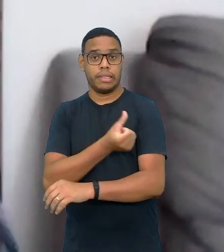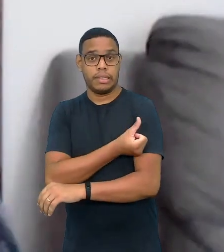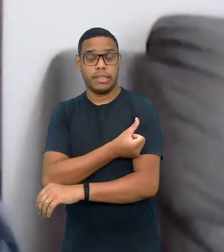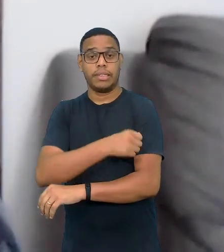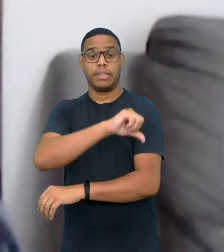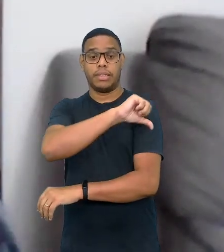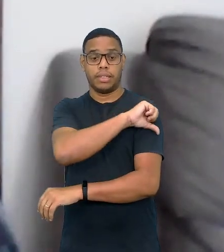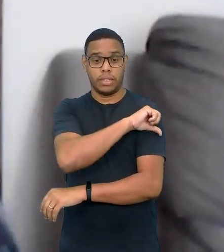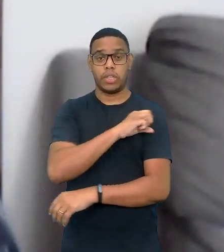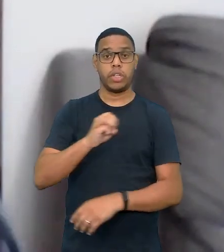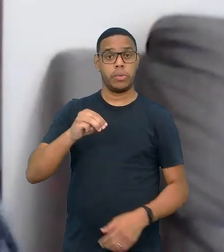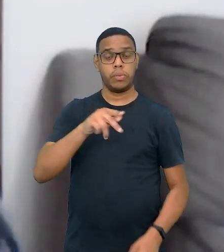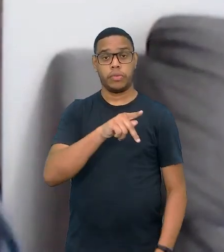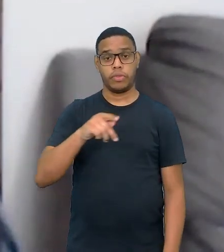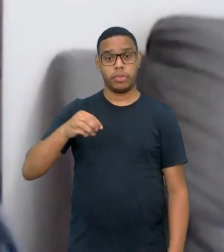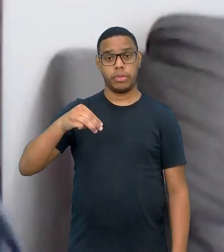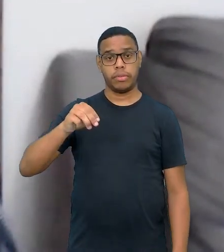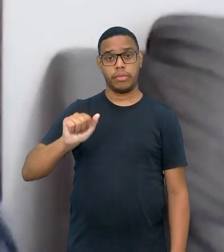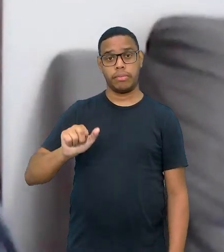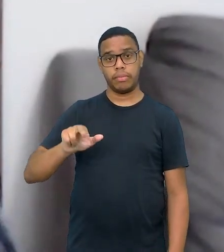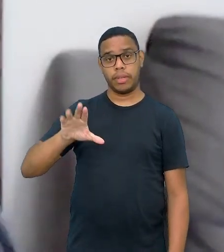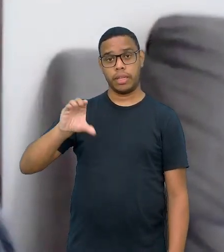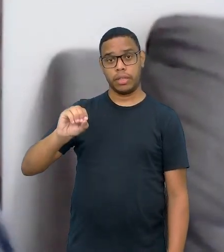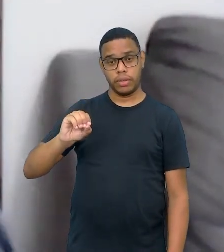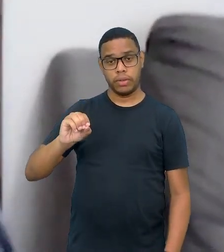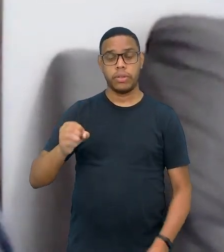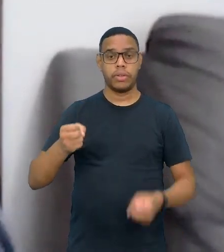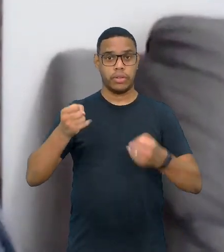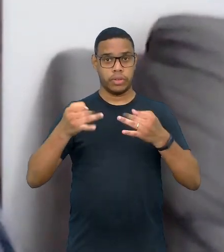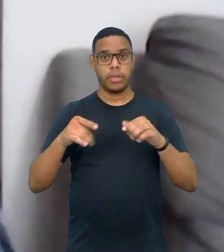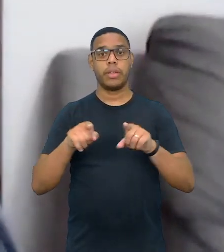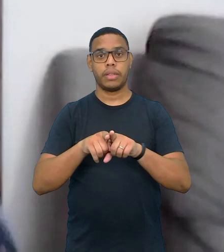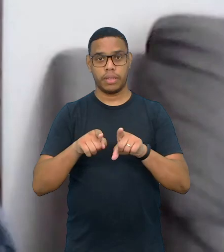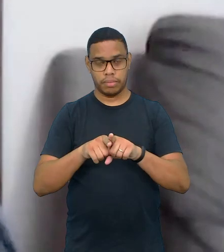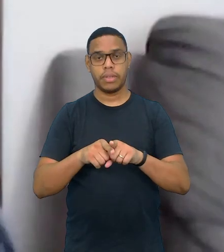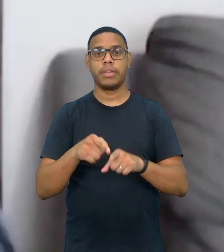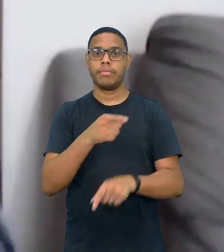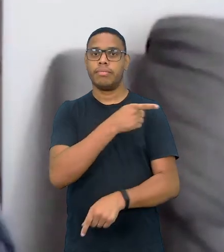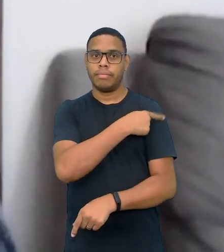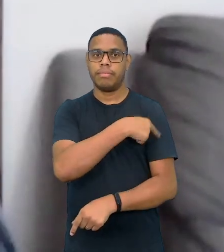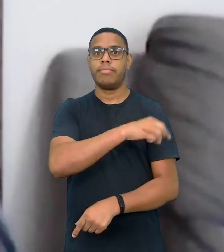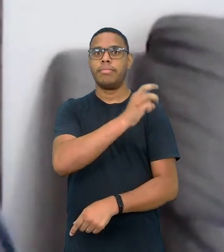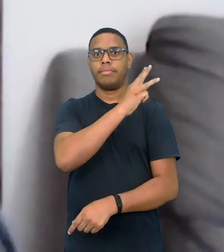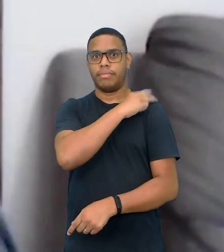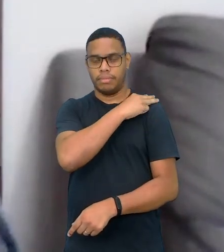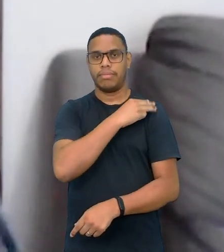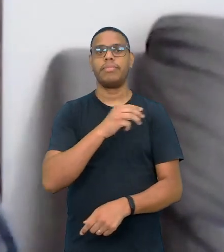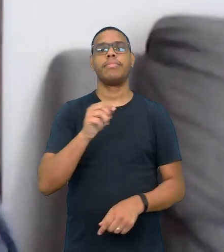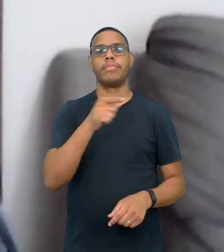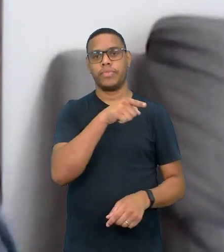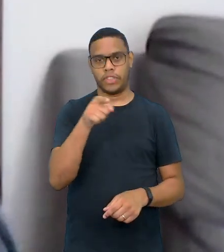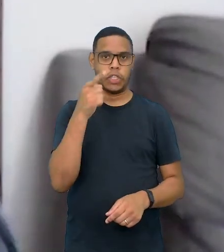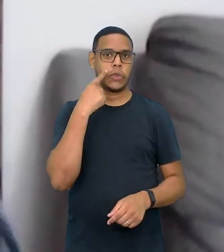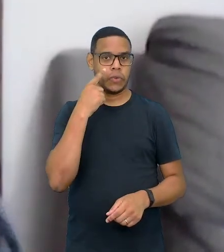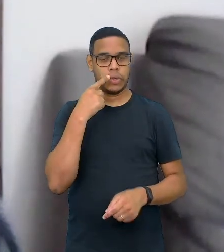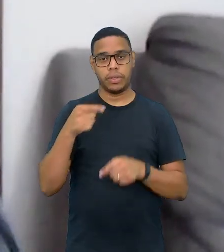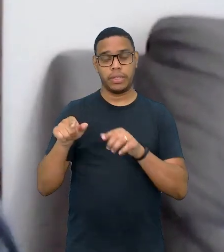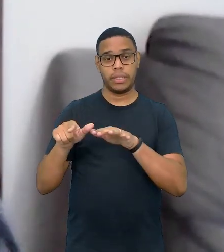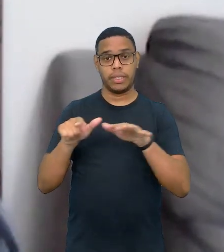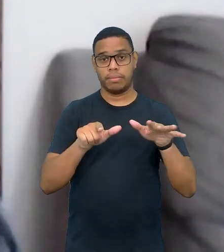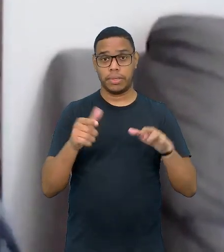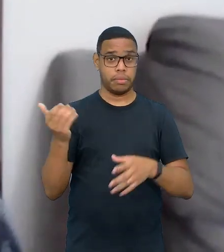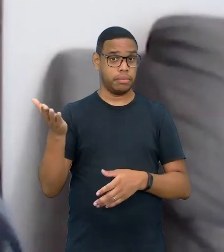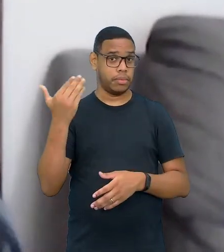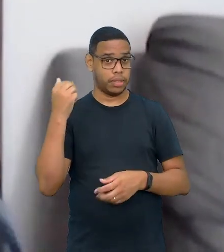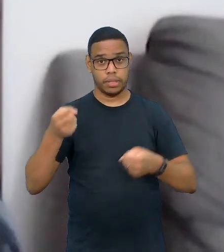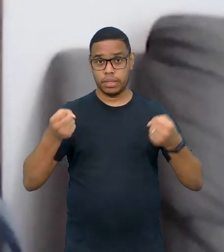professor Marco Assis, ele faz a do ensino médio. Então, vocês assistiram o professor Marco Assis, semana passada,